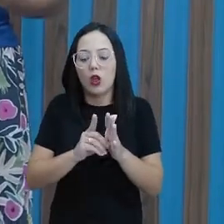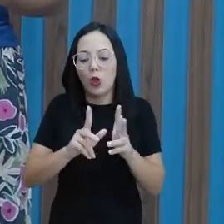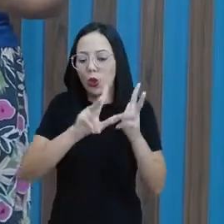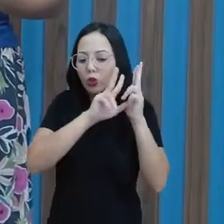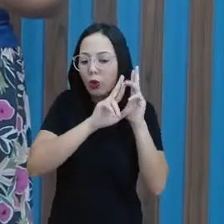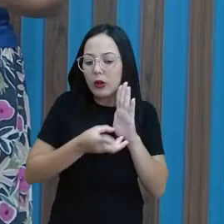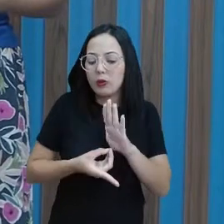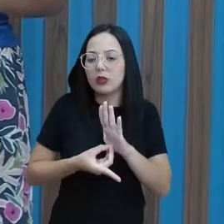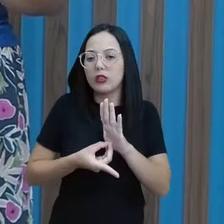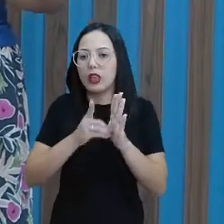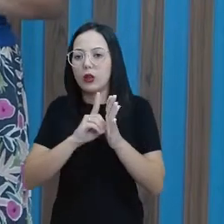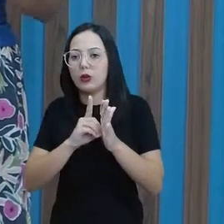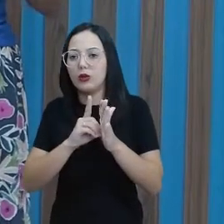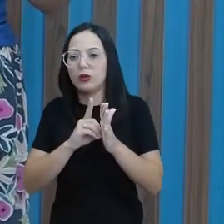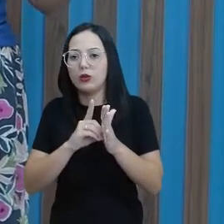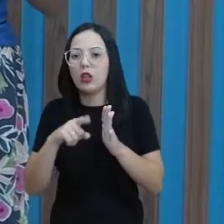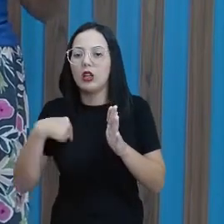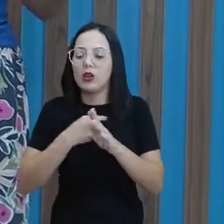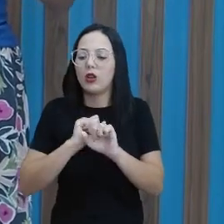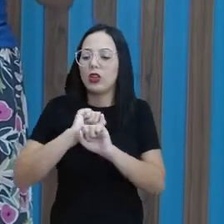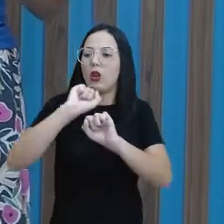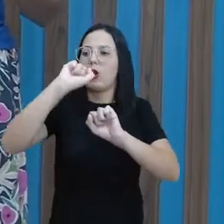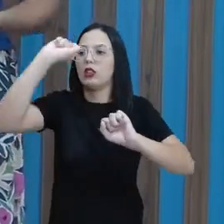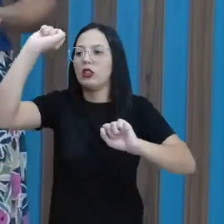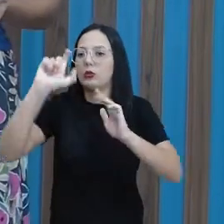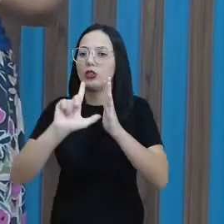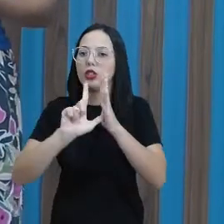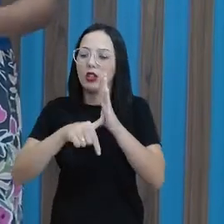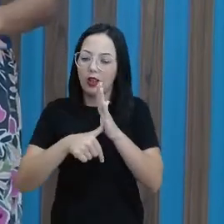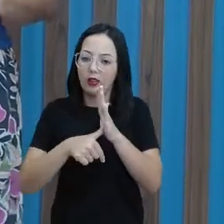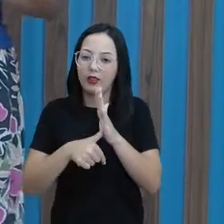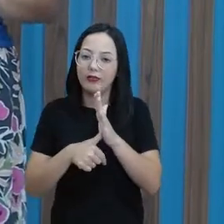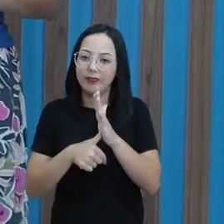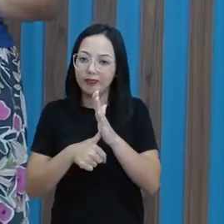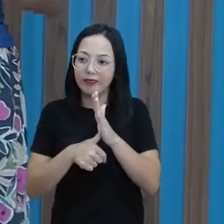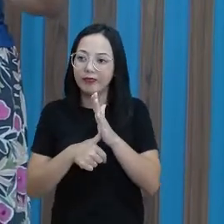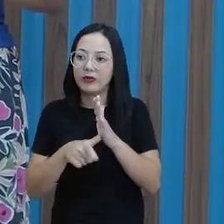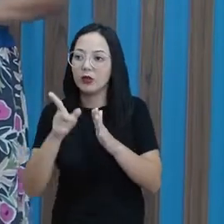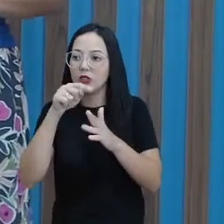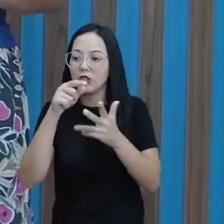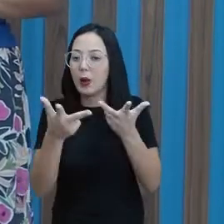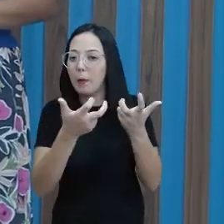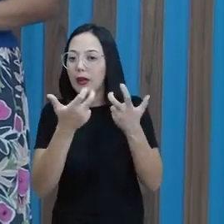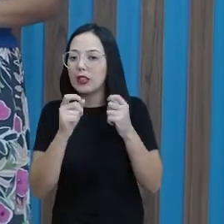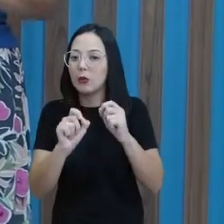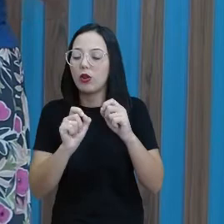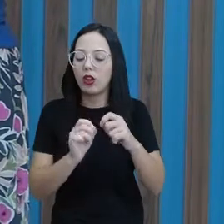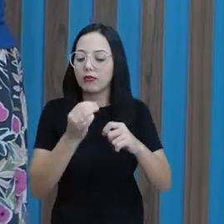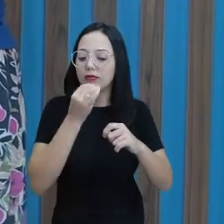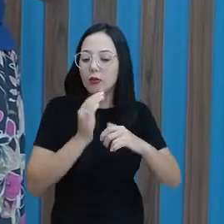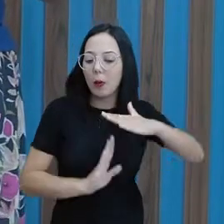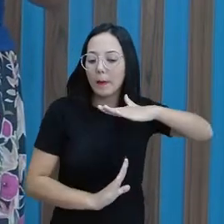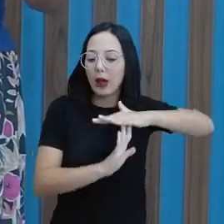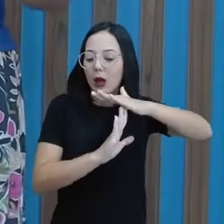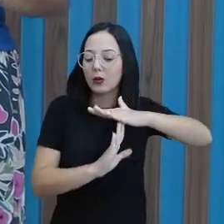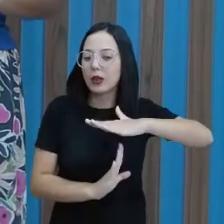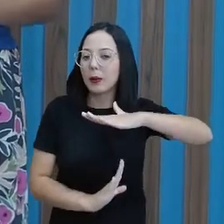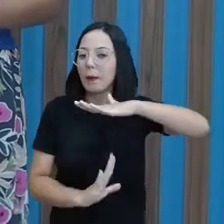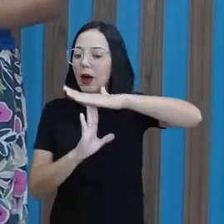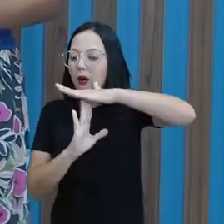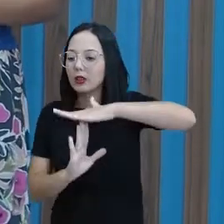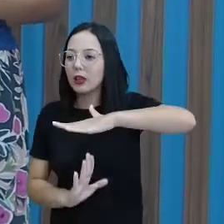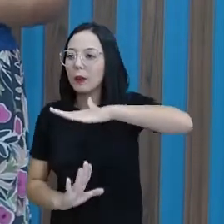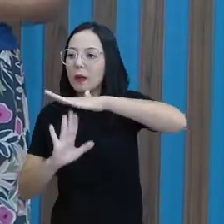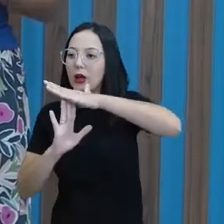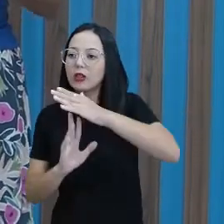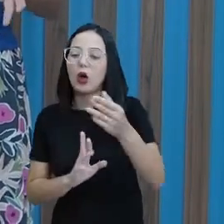dormimos cedo, nos levantamos tarde, no entanto. Vocês notam as pausas, a entonação,